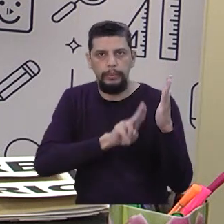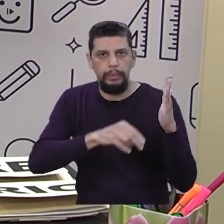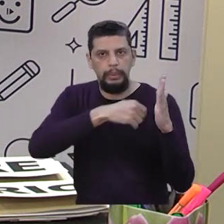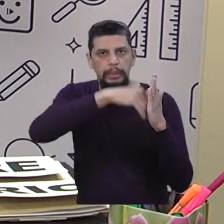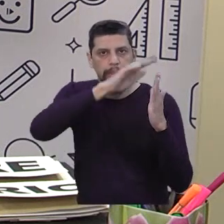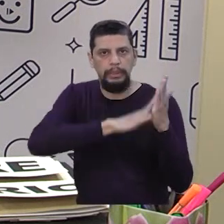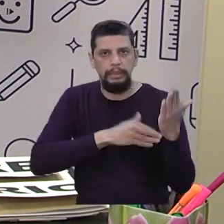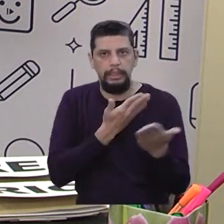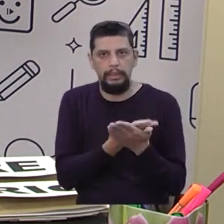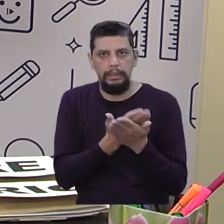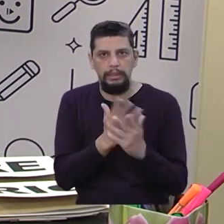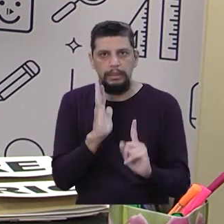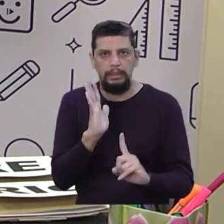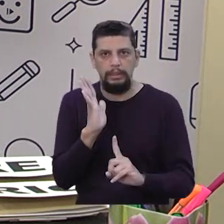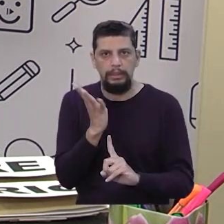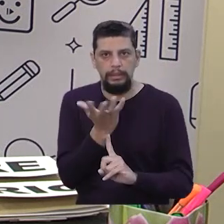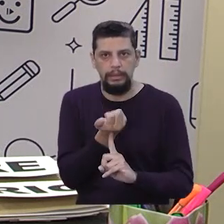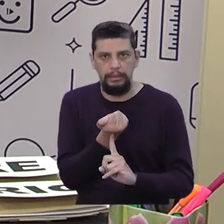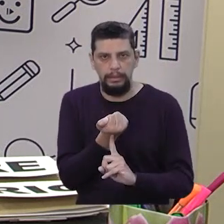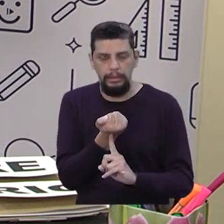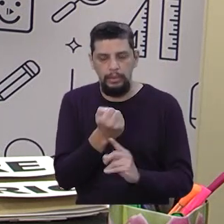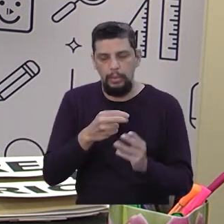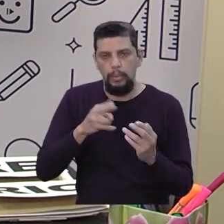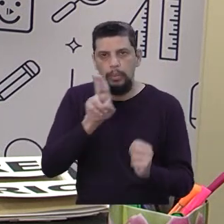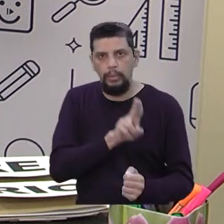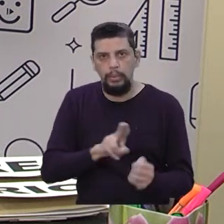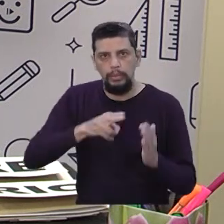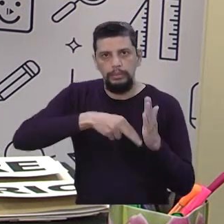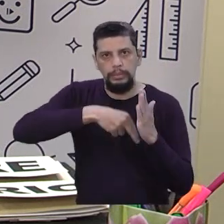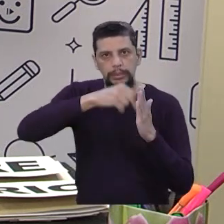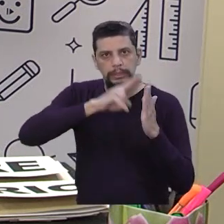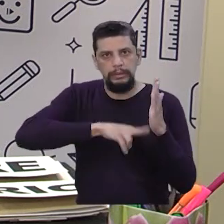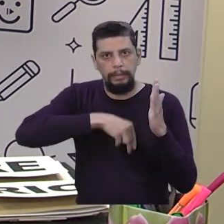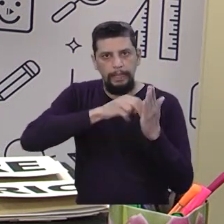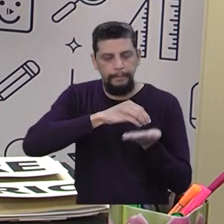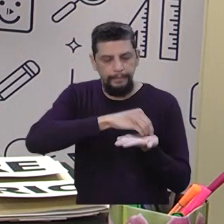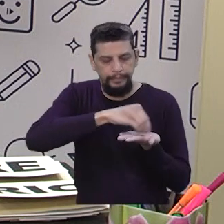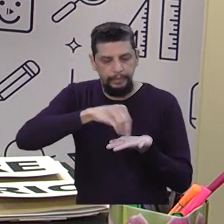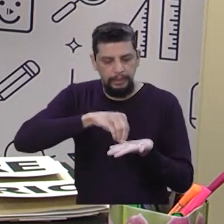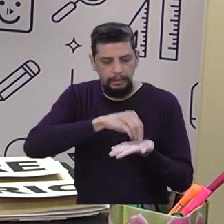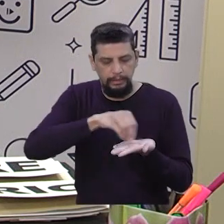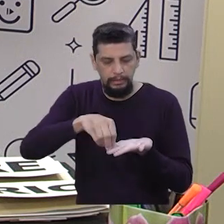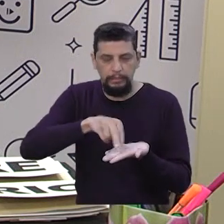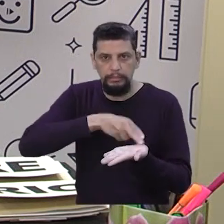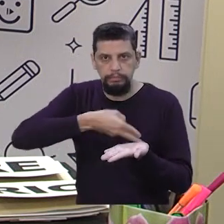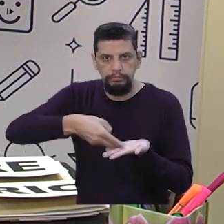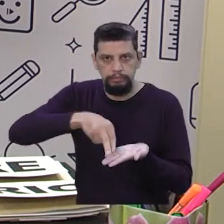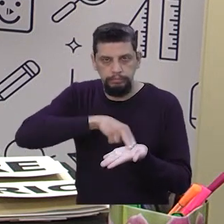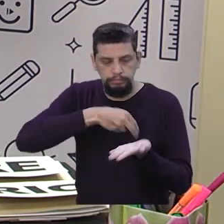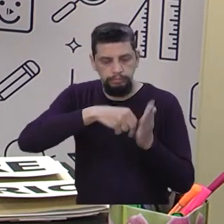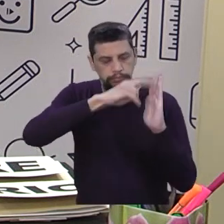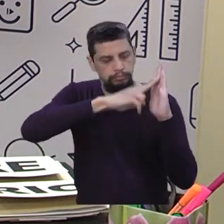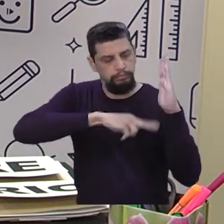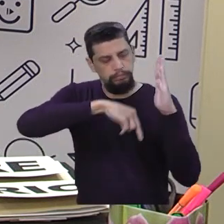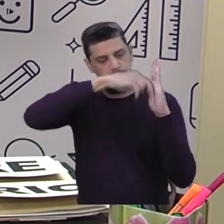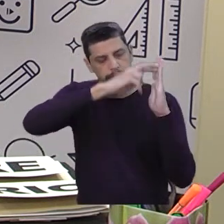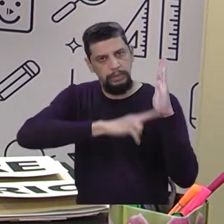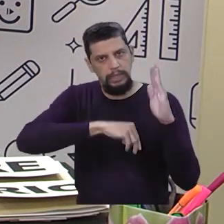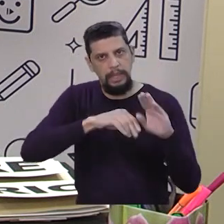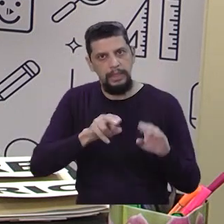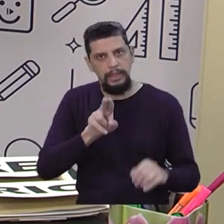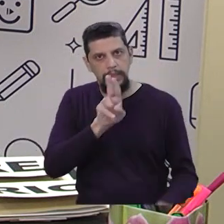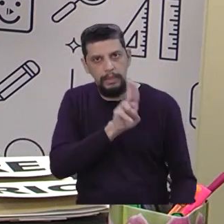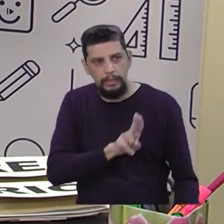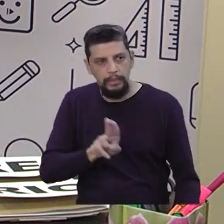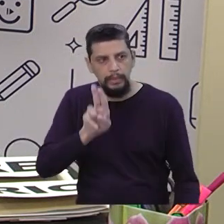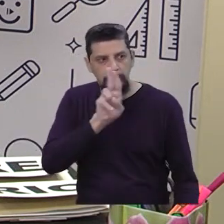aula de arte, né, às vezes vocês usam com a professora o pincel, com as tintas, tá? Então a